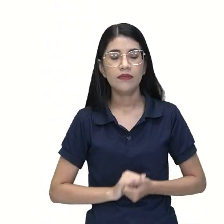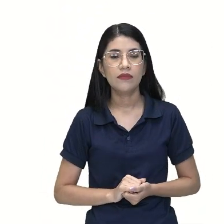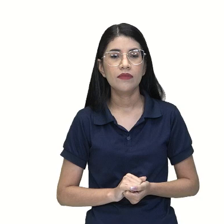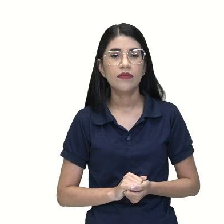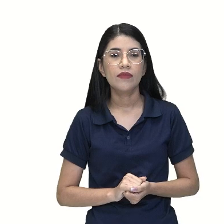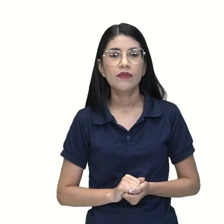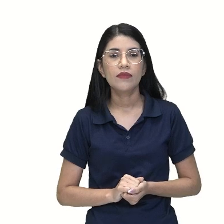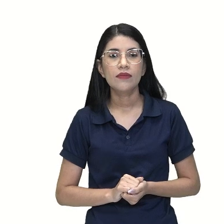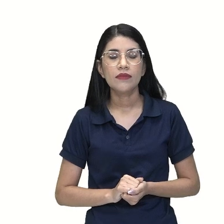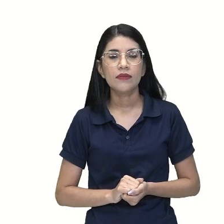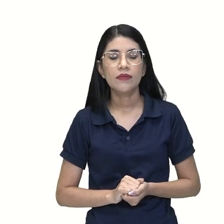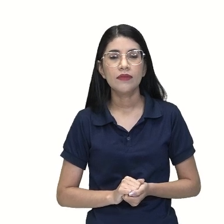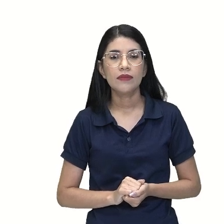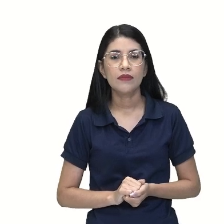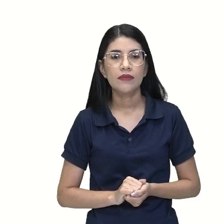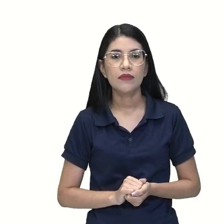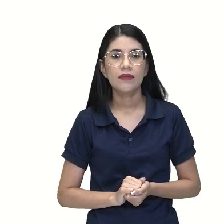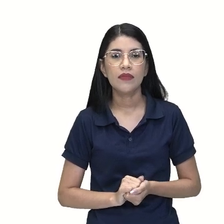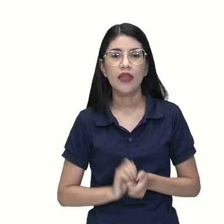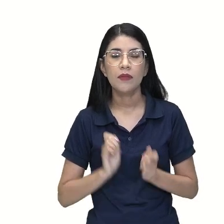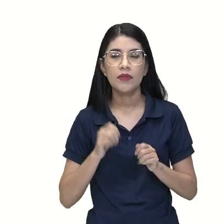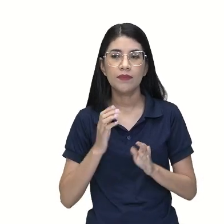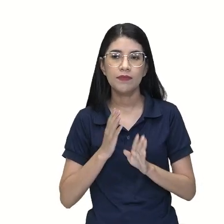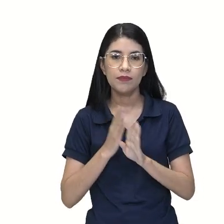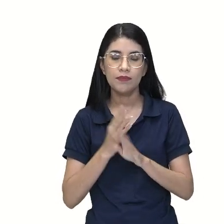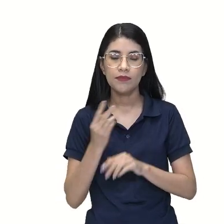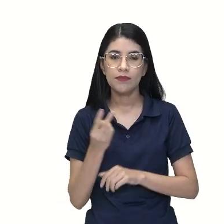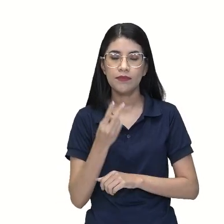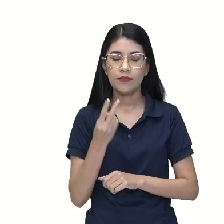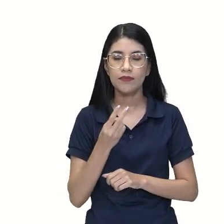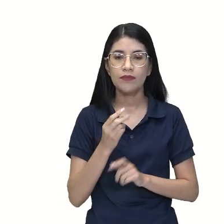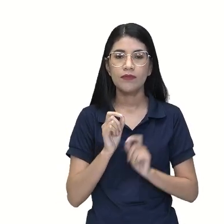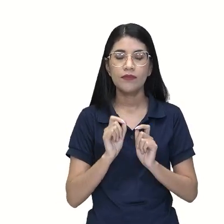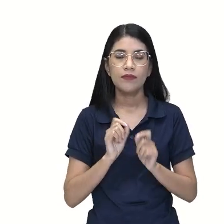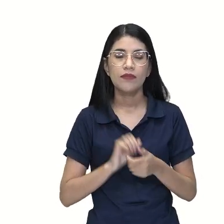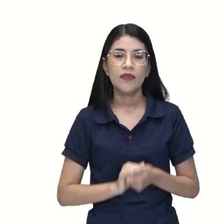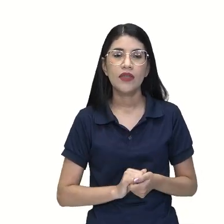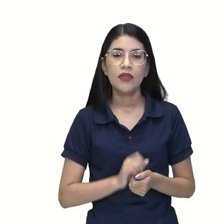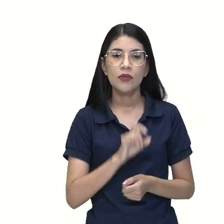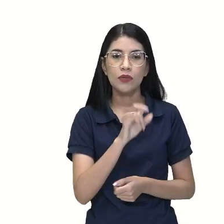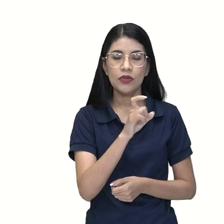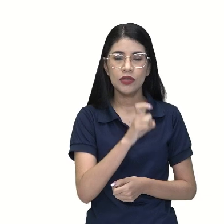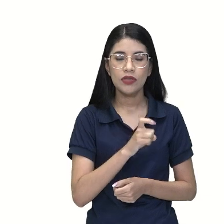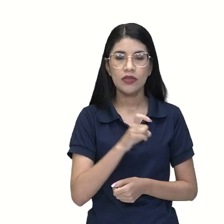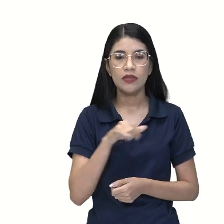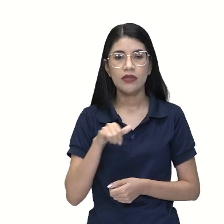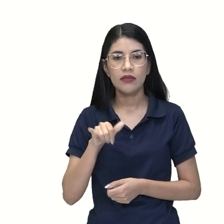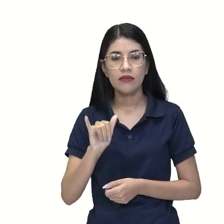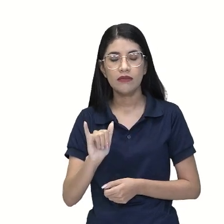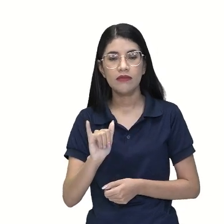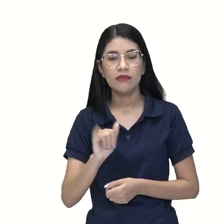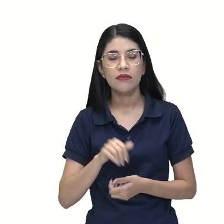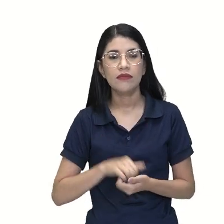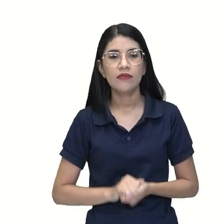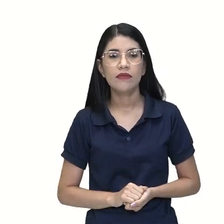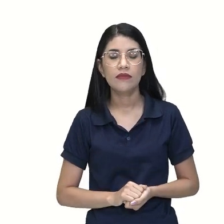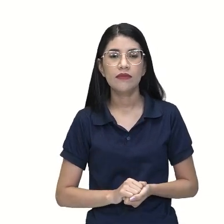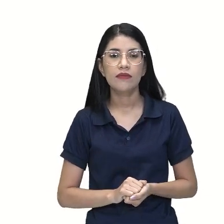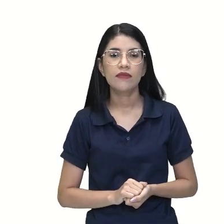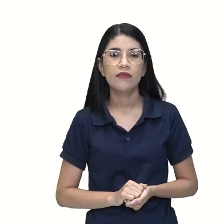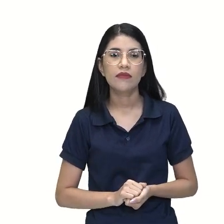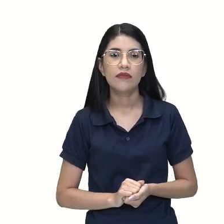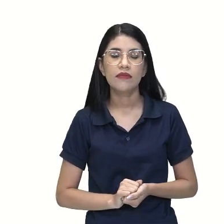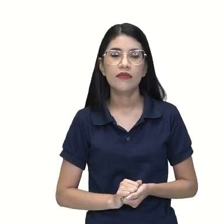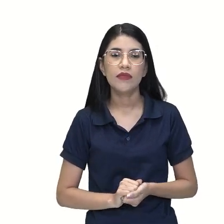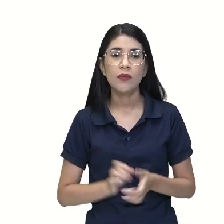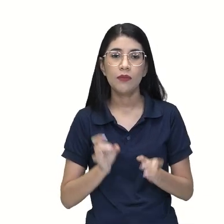equações que nós encontraremos o valor de x e de y, tá? Uma vez